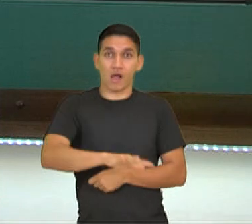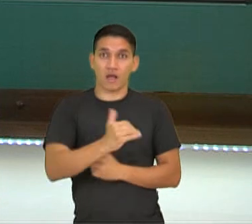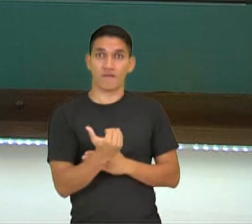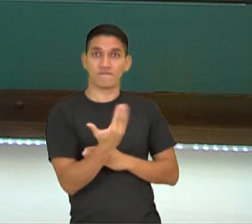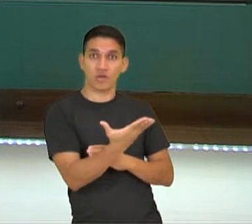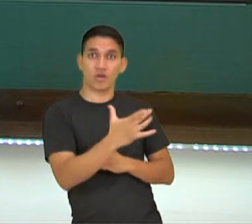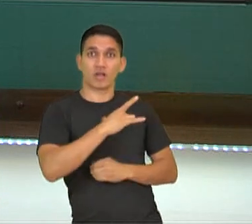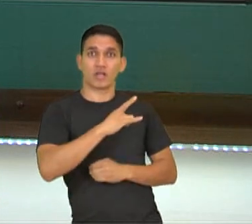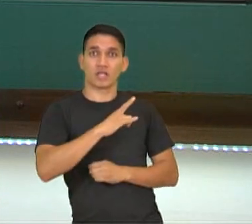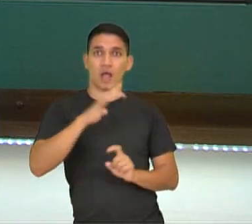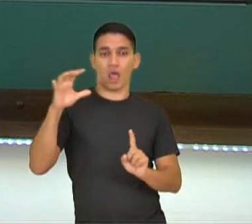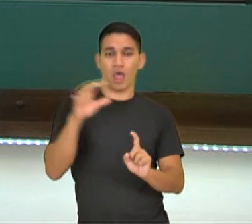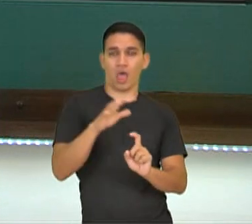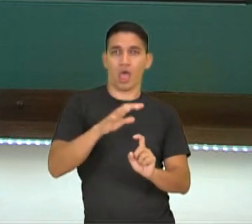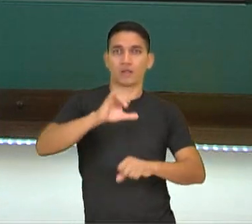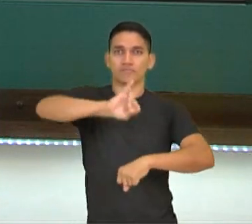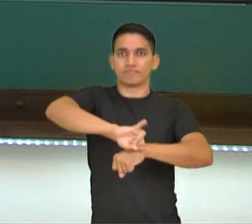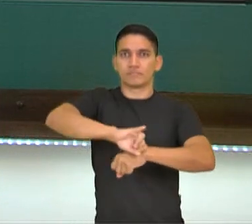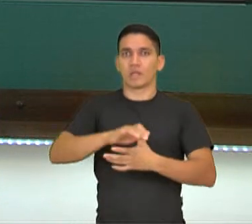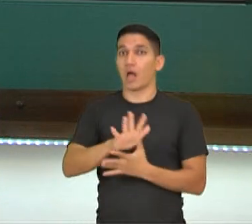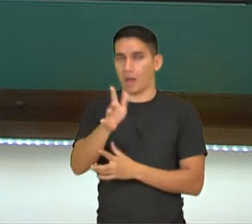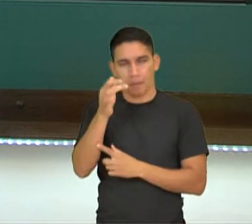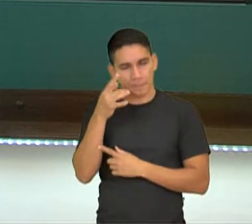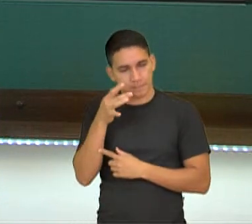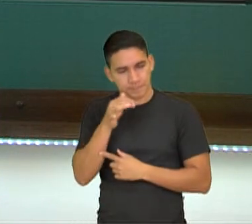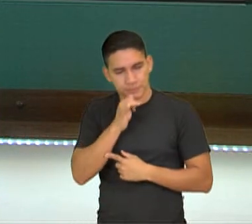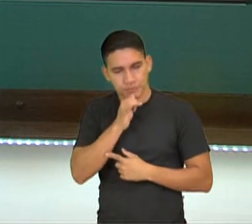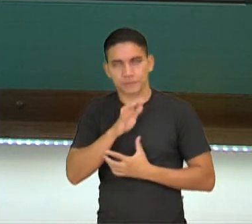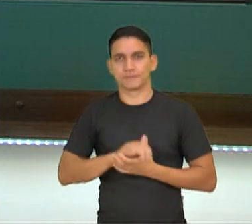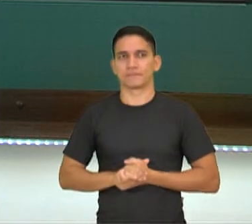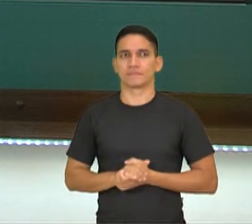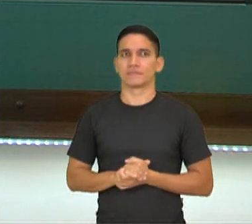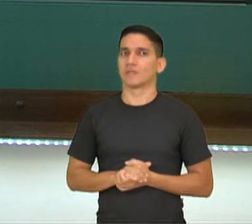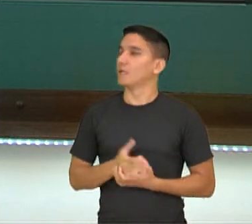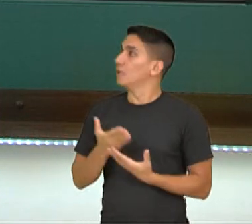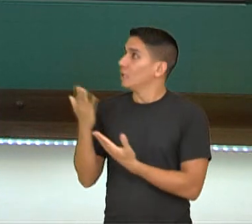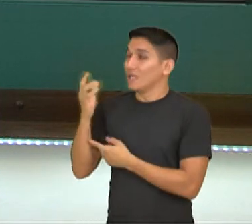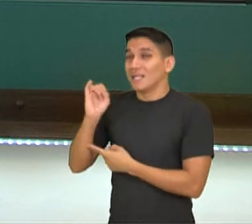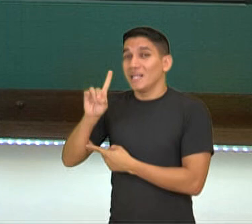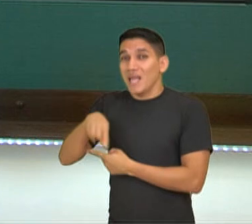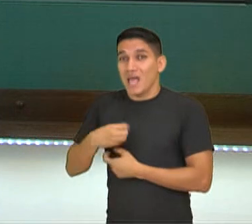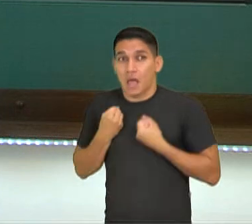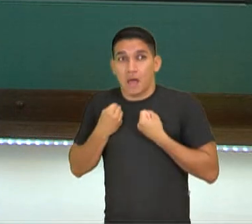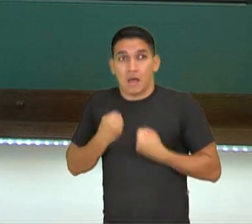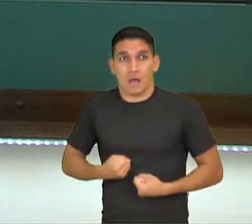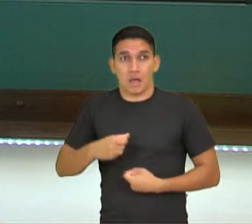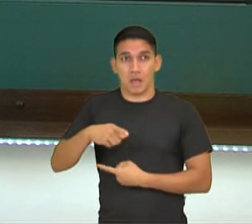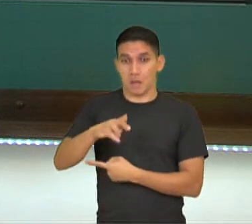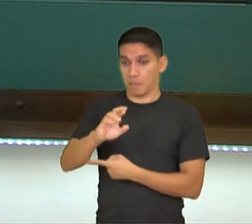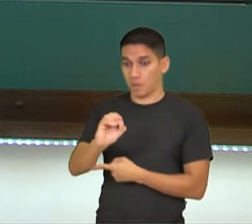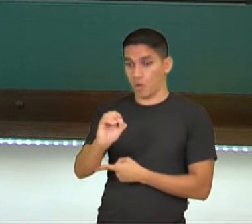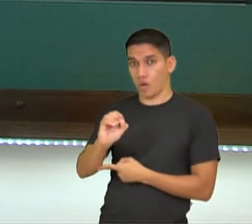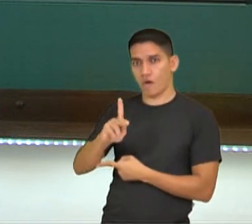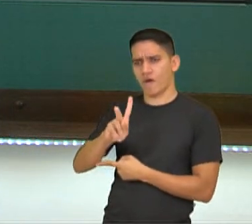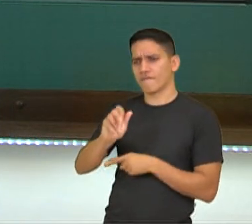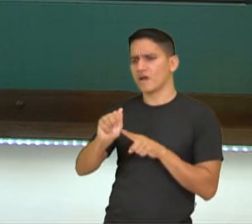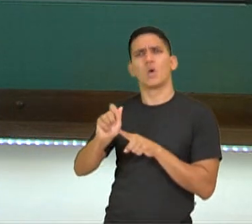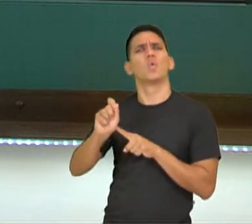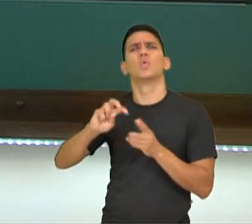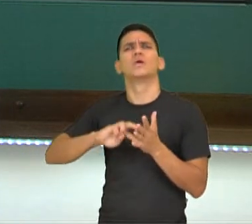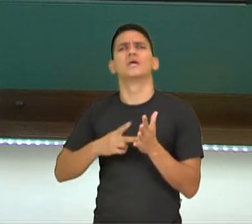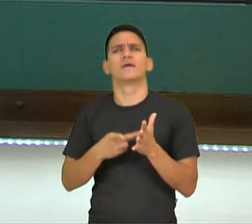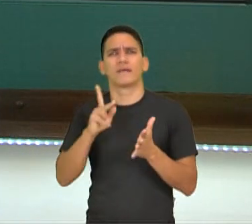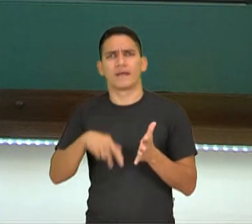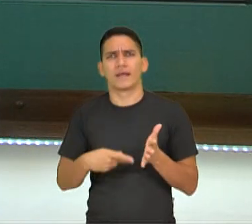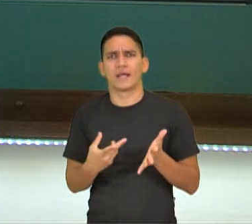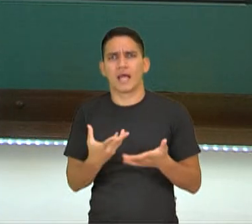atua nessa carga. Veja só, vamos pegar a carga de prova como referência. Se eu tiver uma carga de prova, o que significa carga de prova? A carga